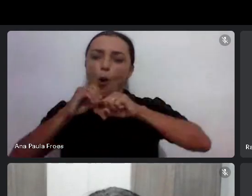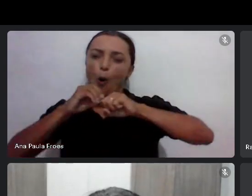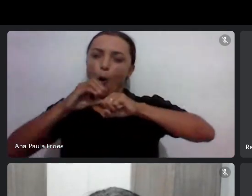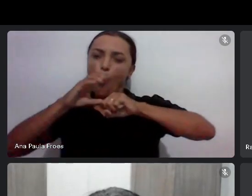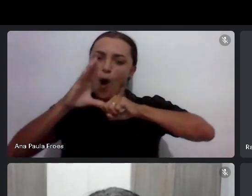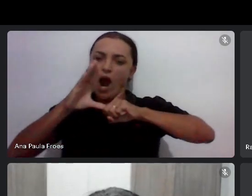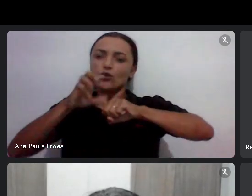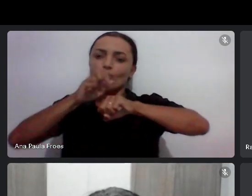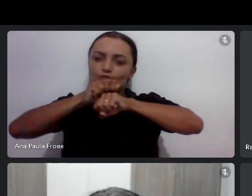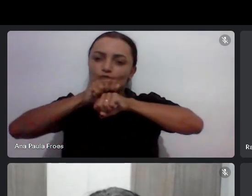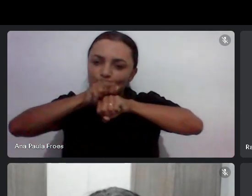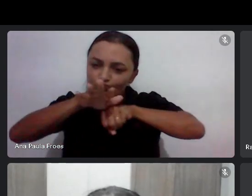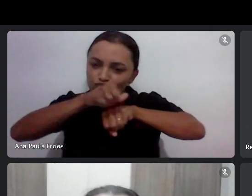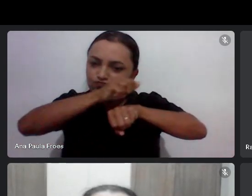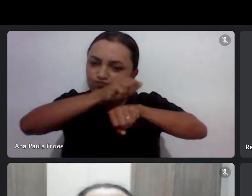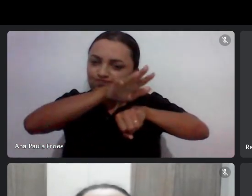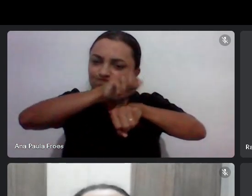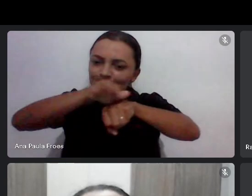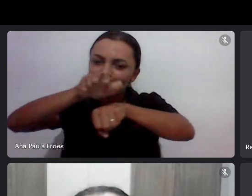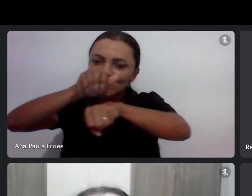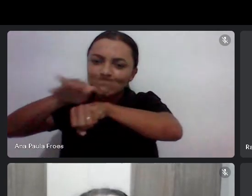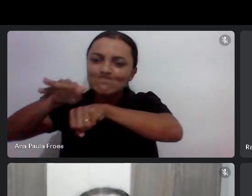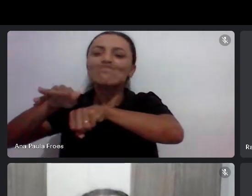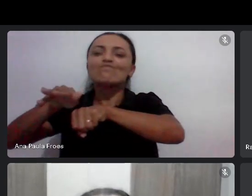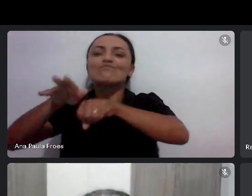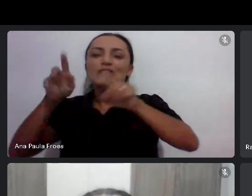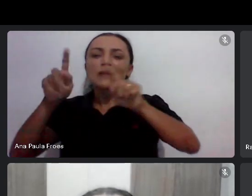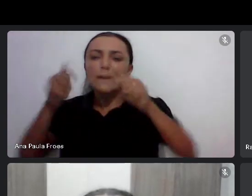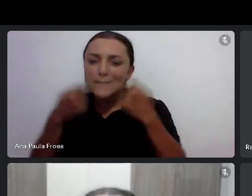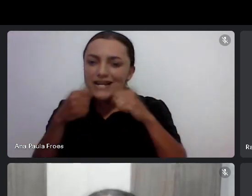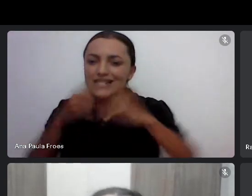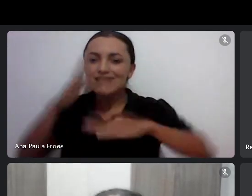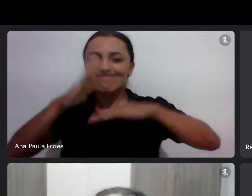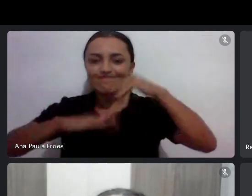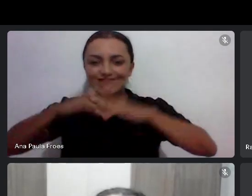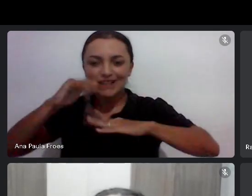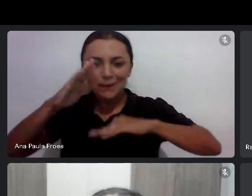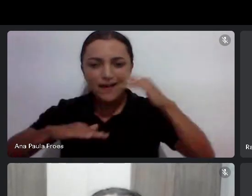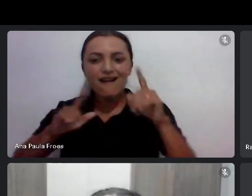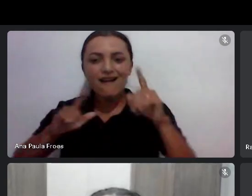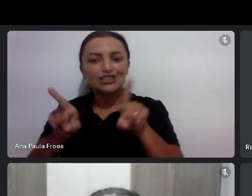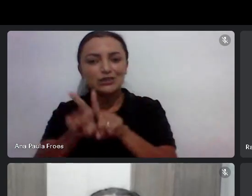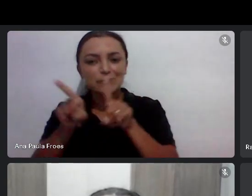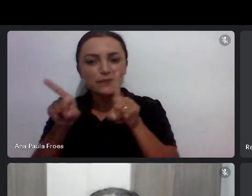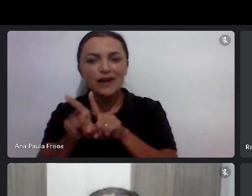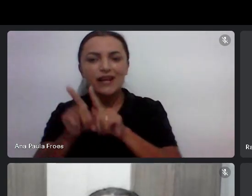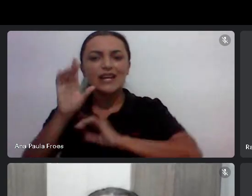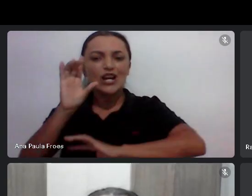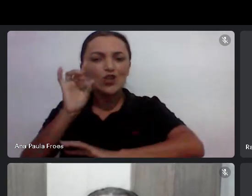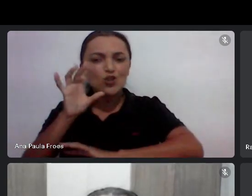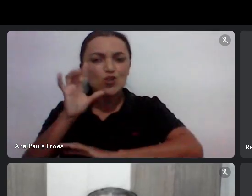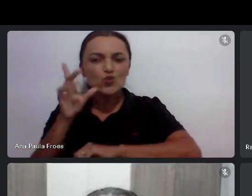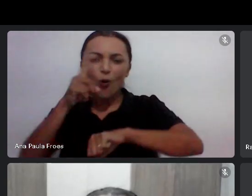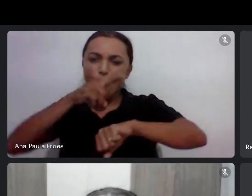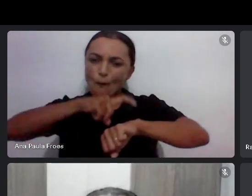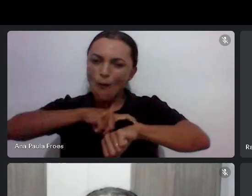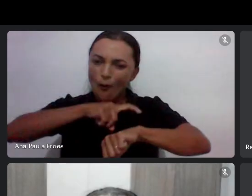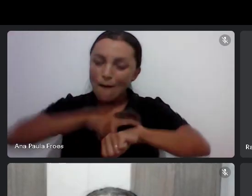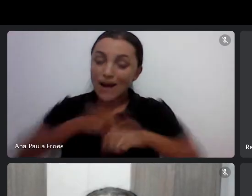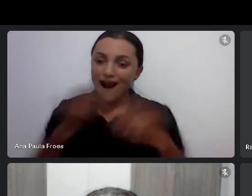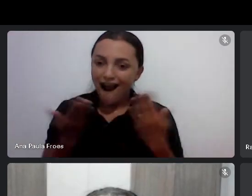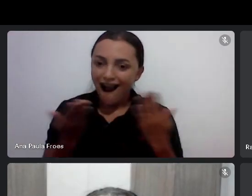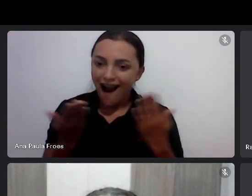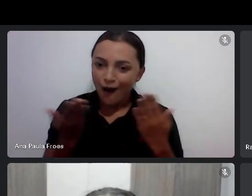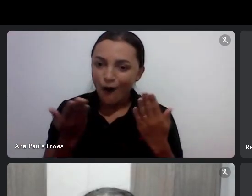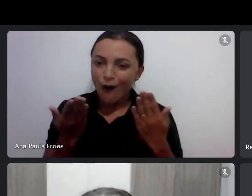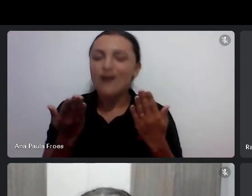e o pratique, né? Então, não basta só também a gente estar nesse momento, fazer parte dessa linda discussão, dessa linda palestra